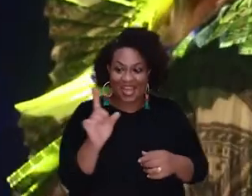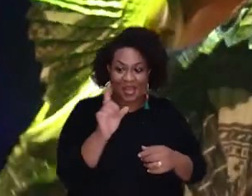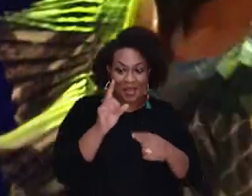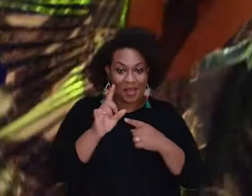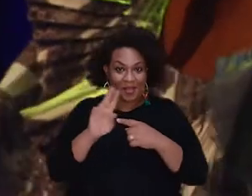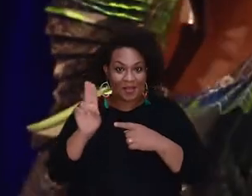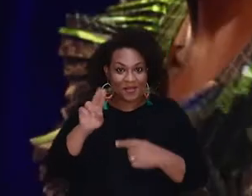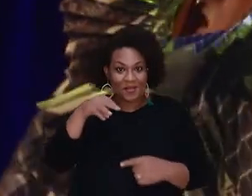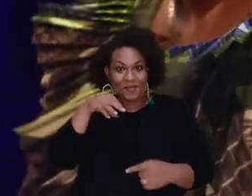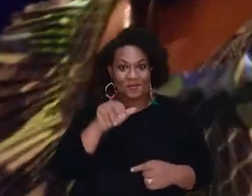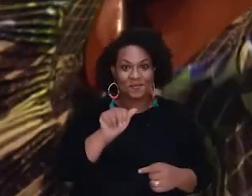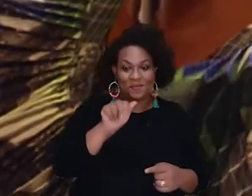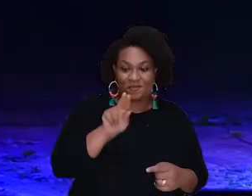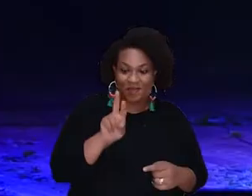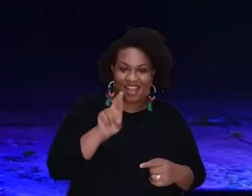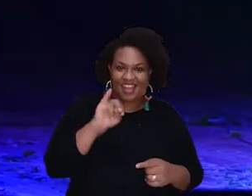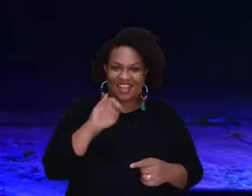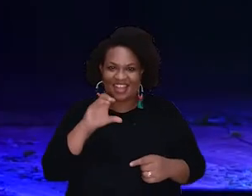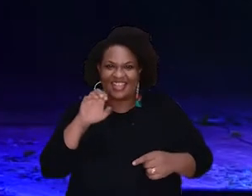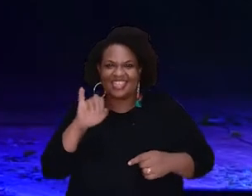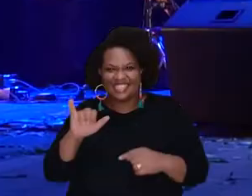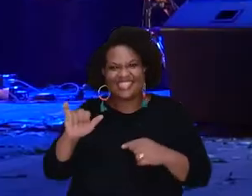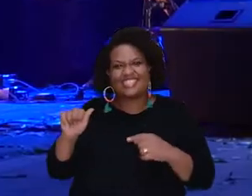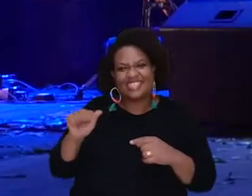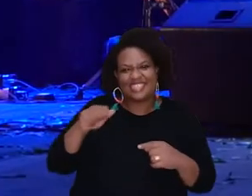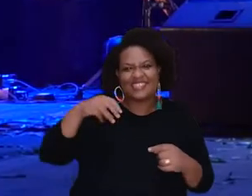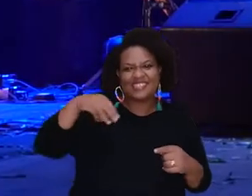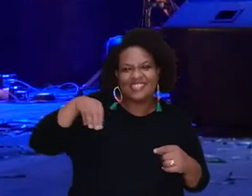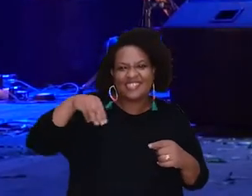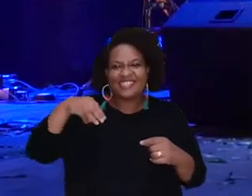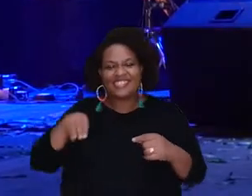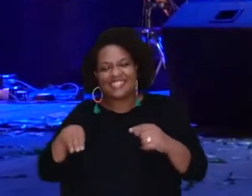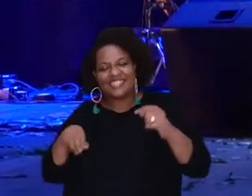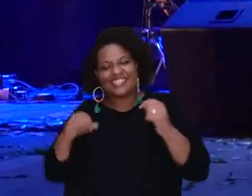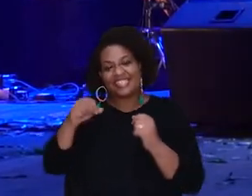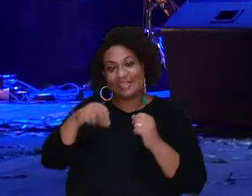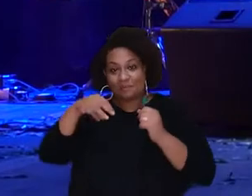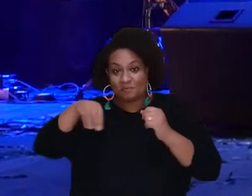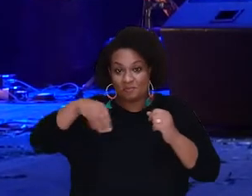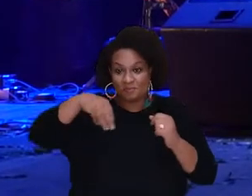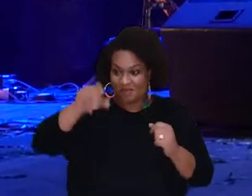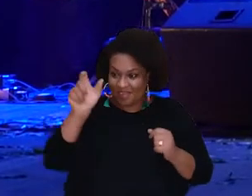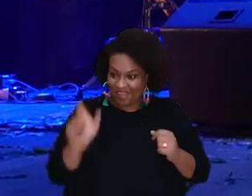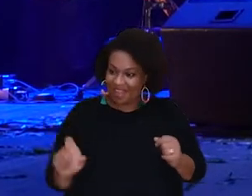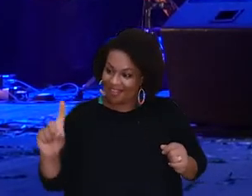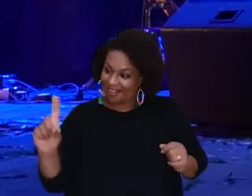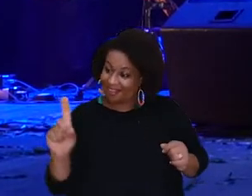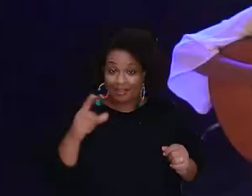Mauricéia, Mauricéia, Mauricéia, Mauricéia, Mauricéia.